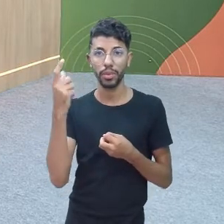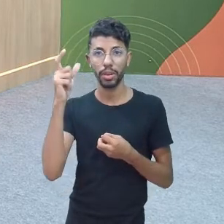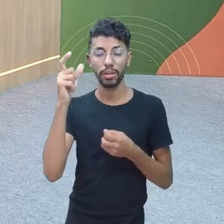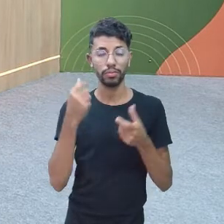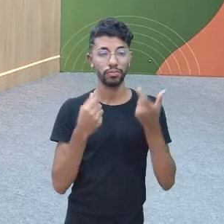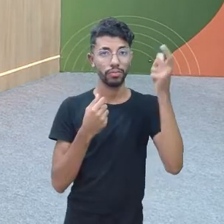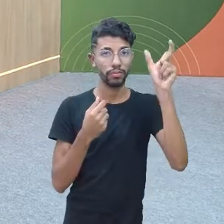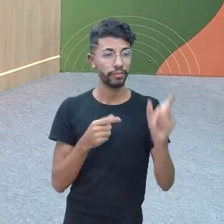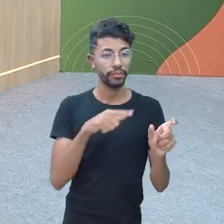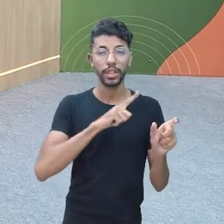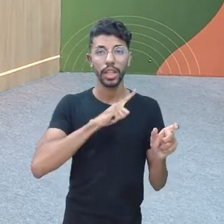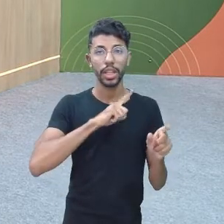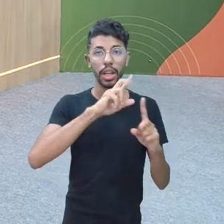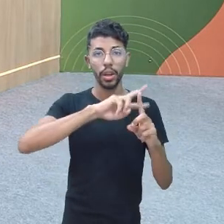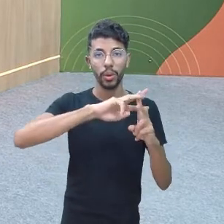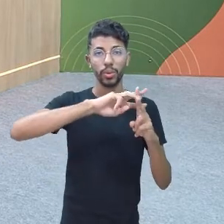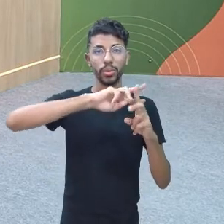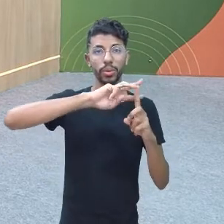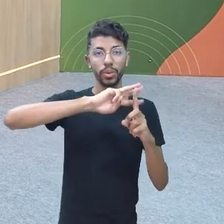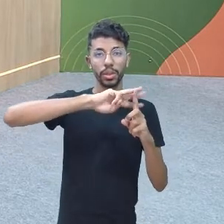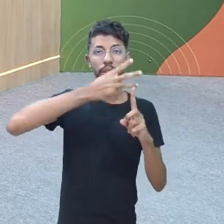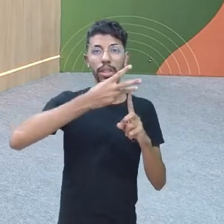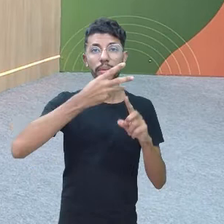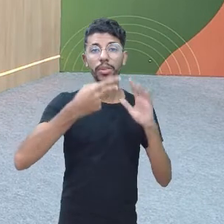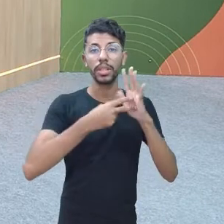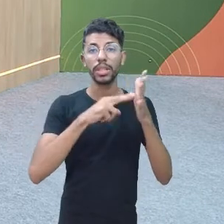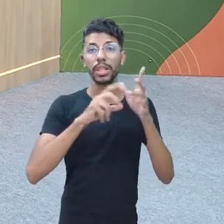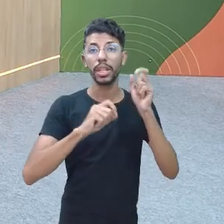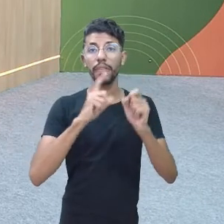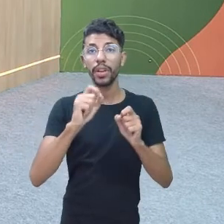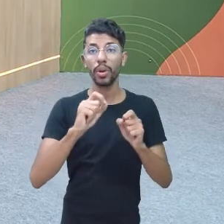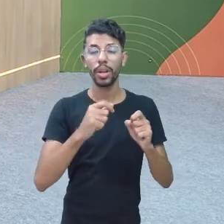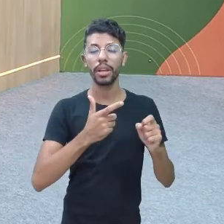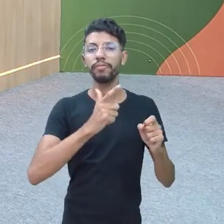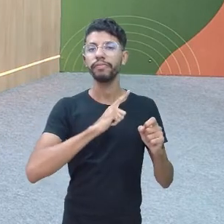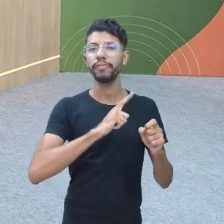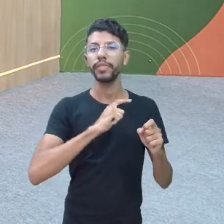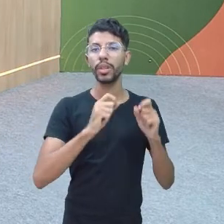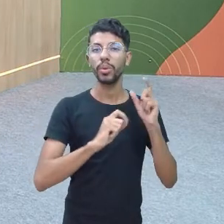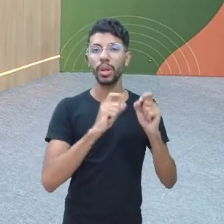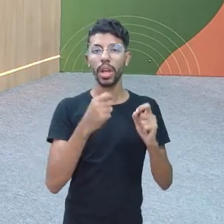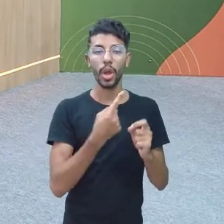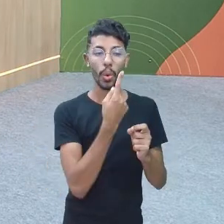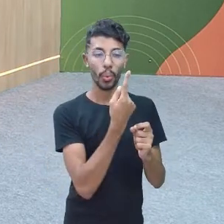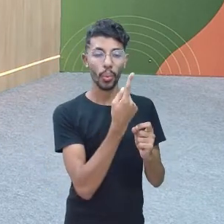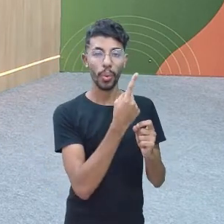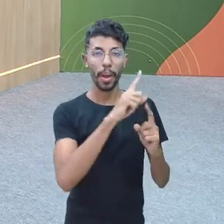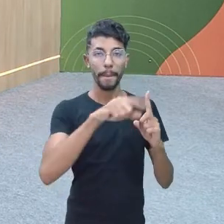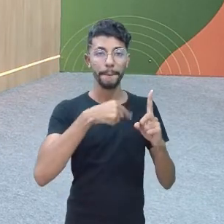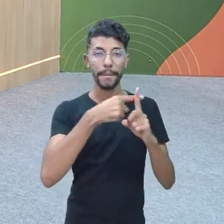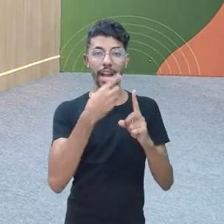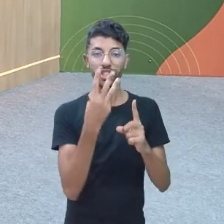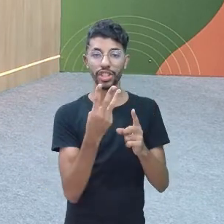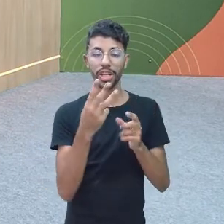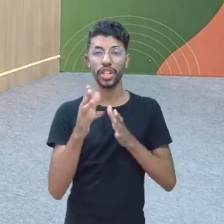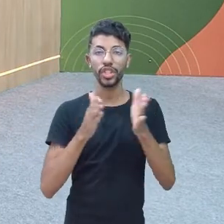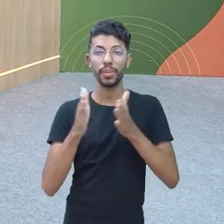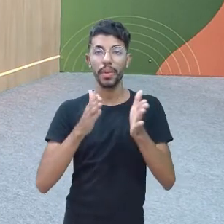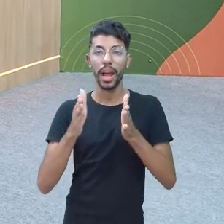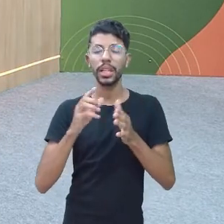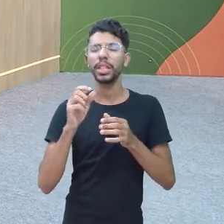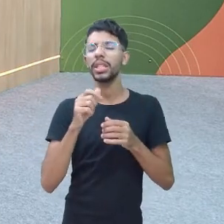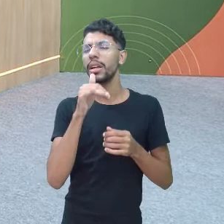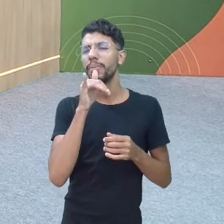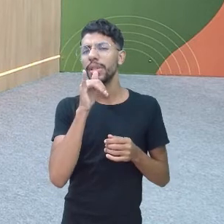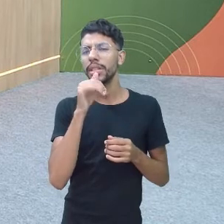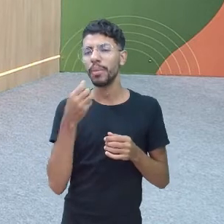outro, significa que eu vou ter um total de uma mais 3 partes. Então, eu vou ter o total de 4 partes aí para poder fazer